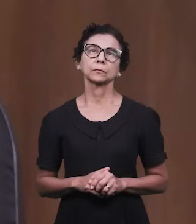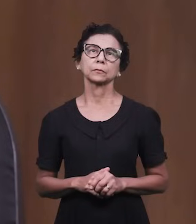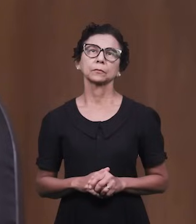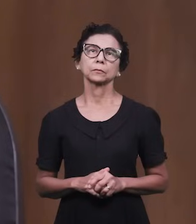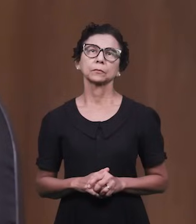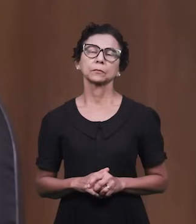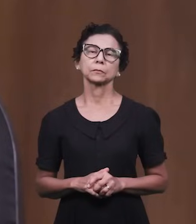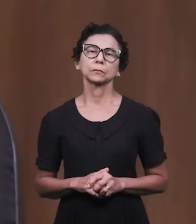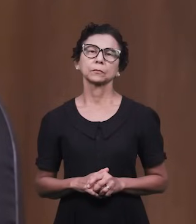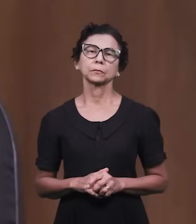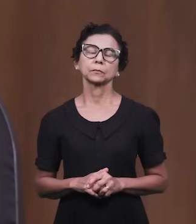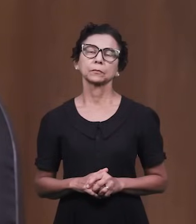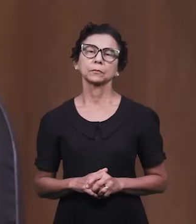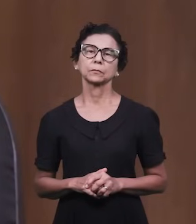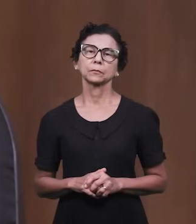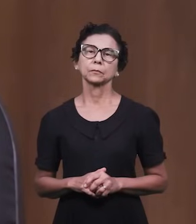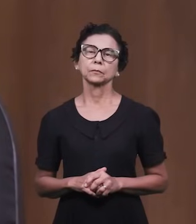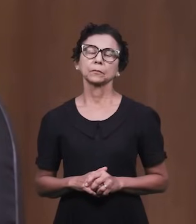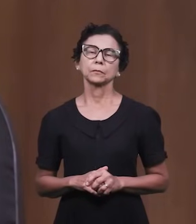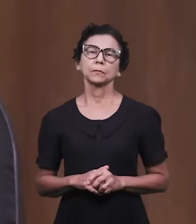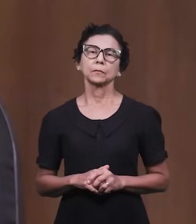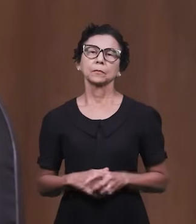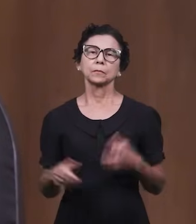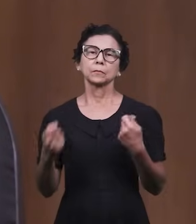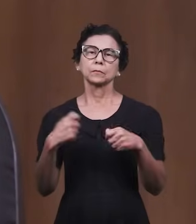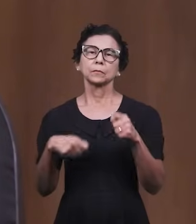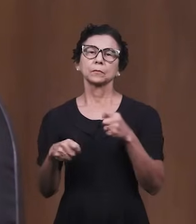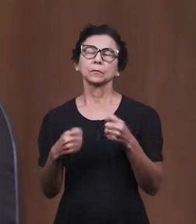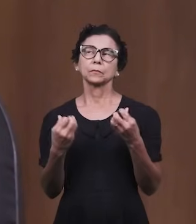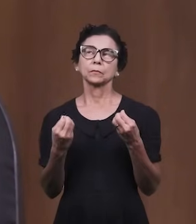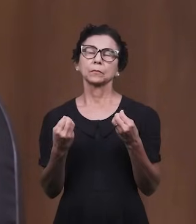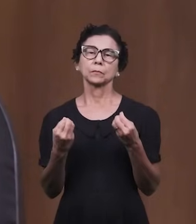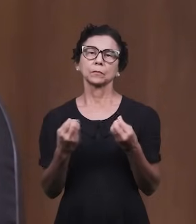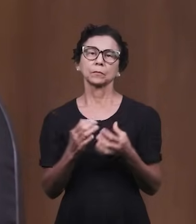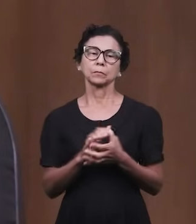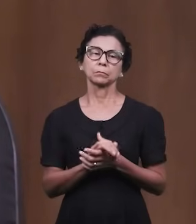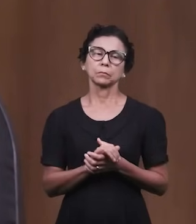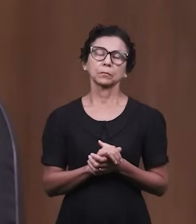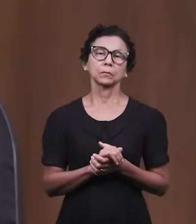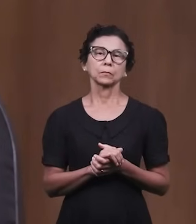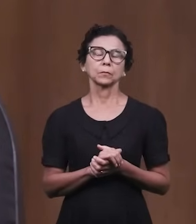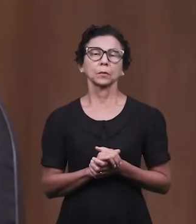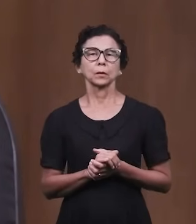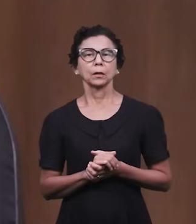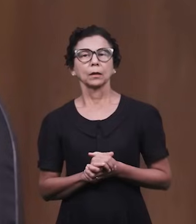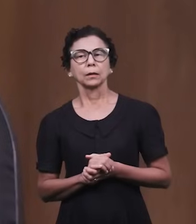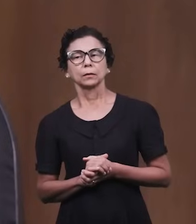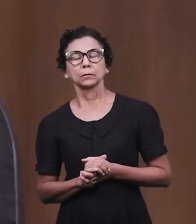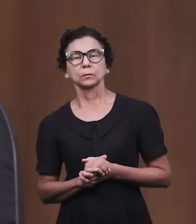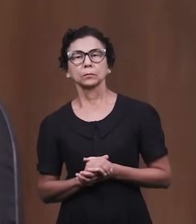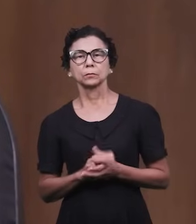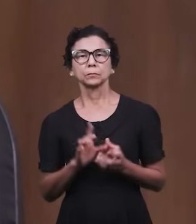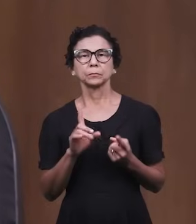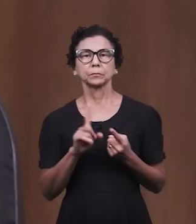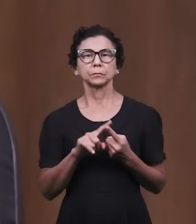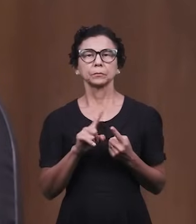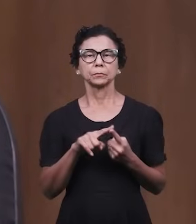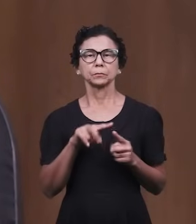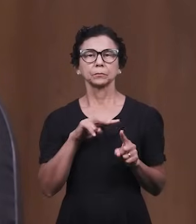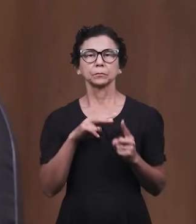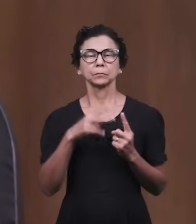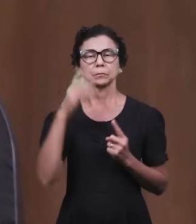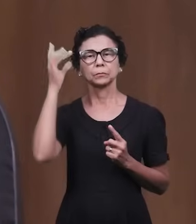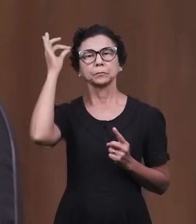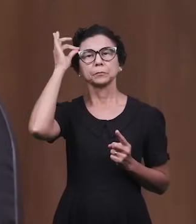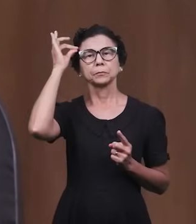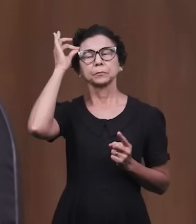é como essa administração é feita. Nós temos o sentido espiritual. Então, no sentido espiritual, nós